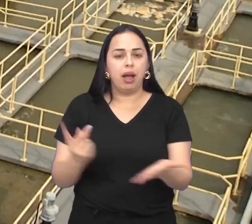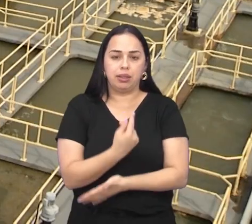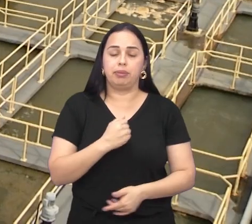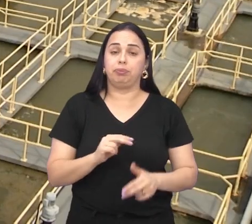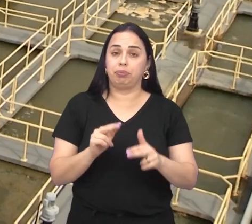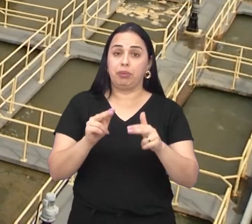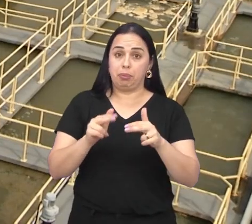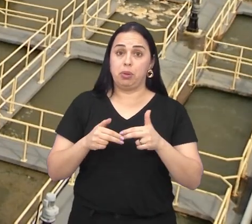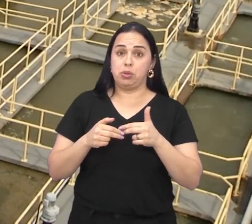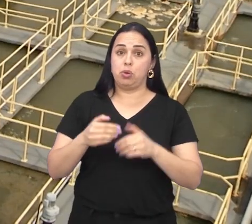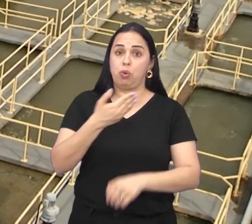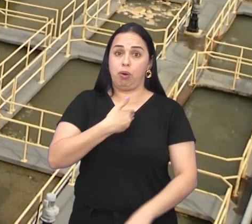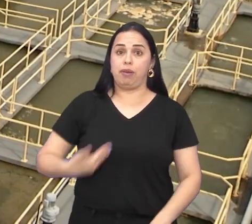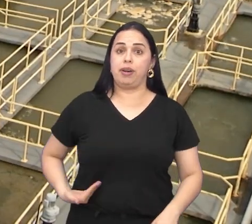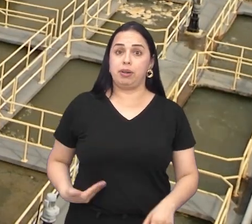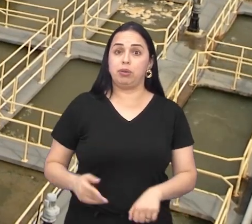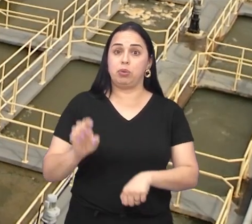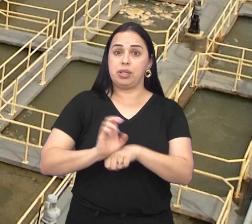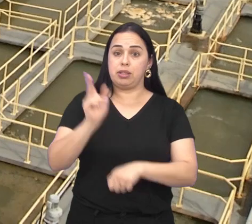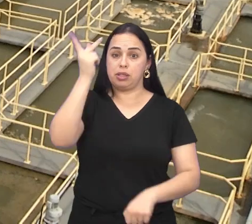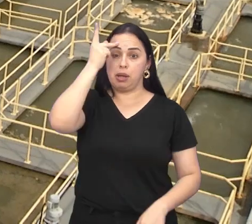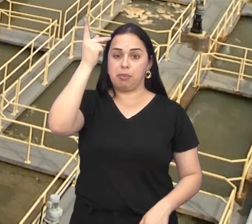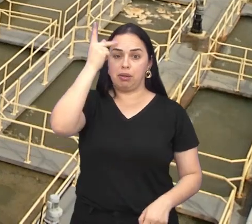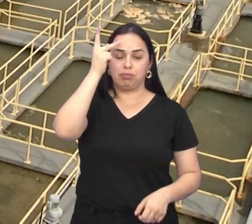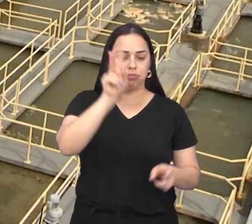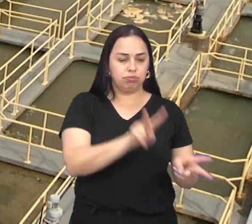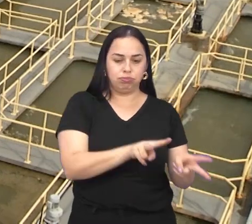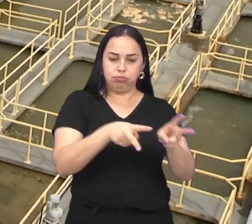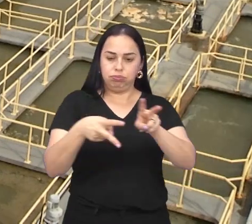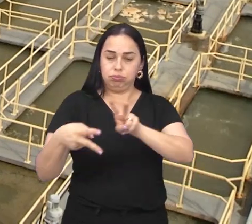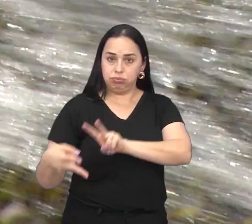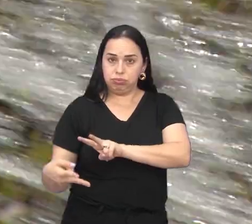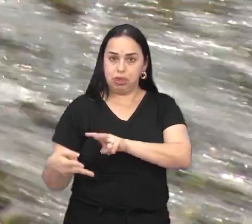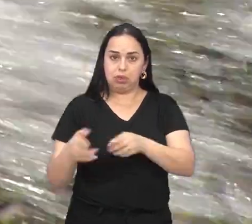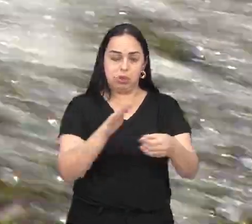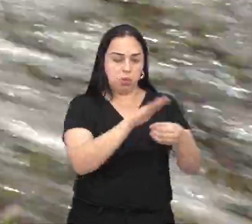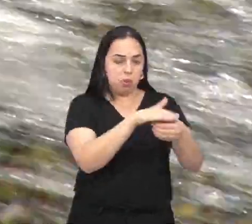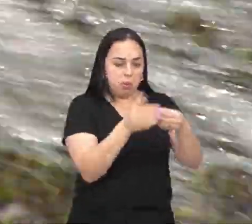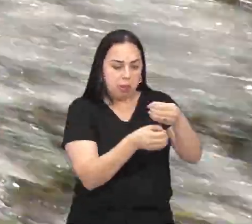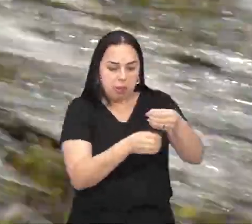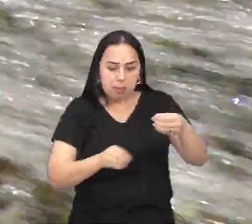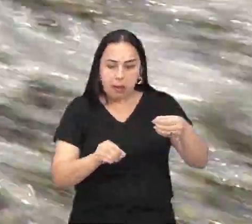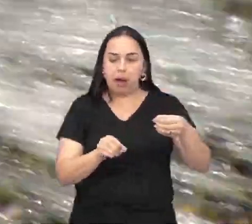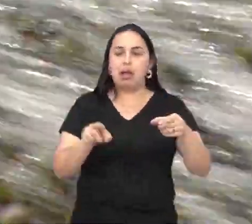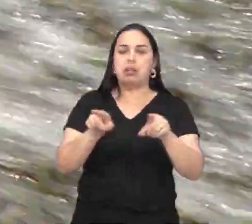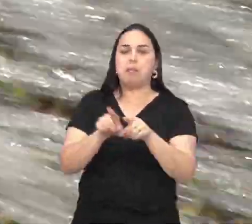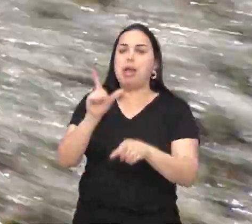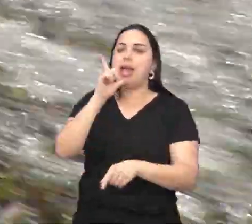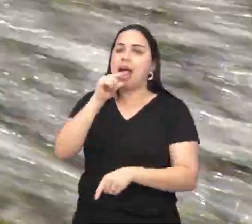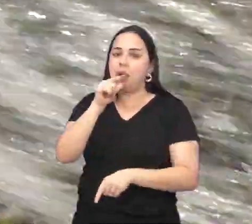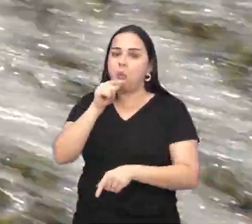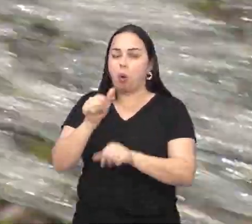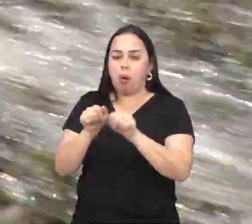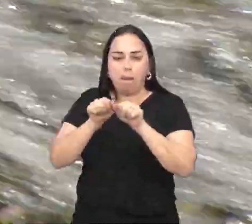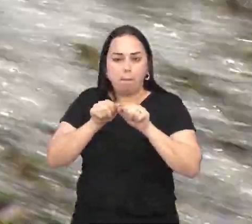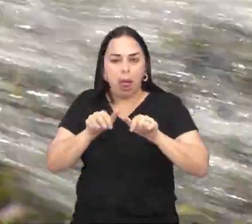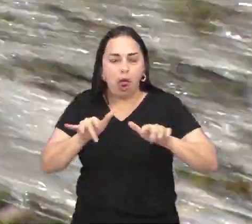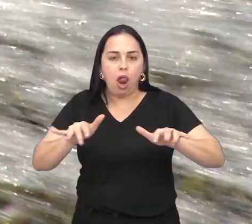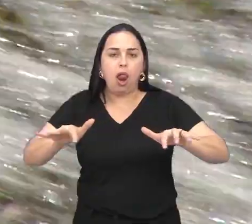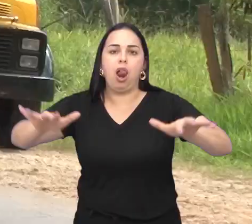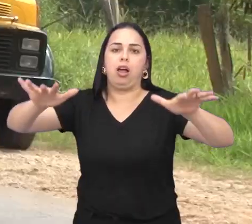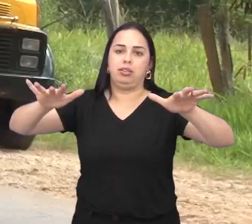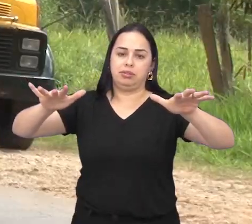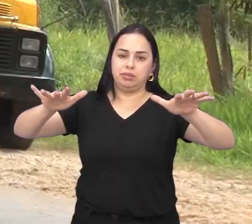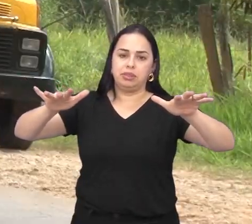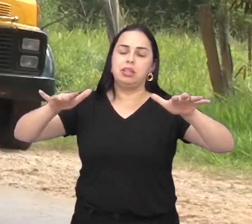acredita que com a privatização, a qualidade do serviço de saneamento e o número de regiões atendidas deva ser